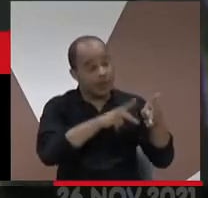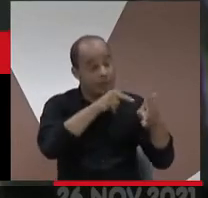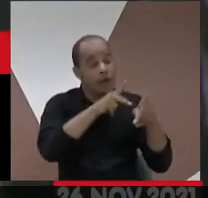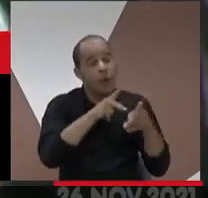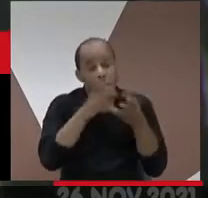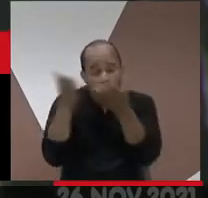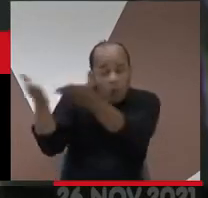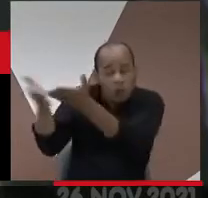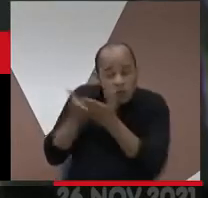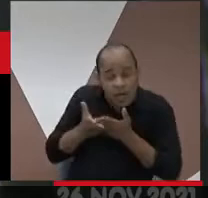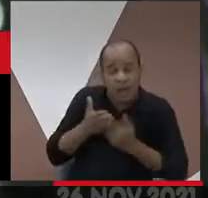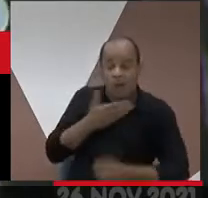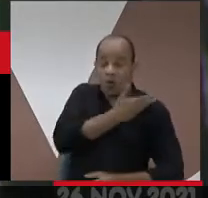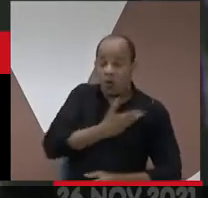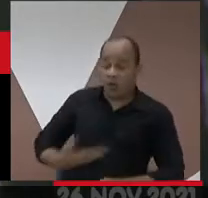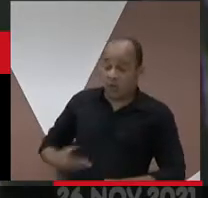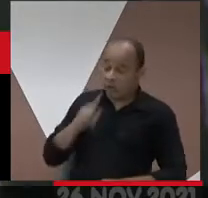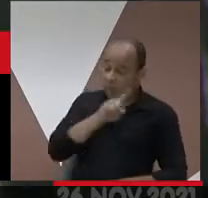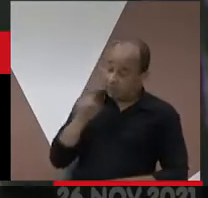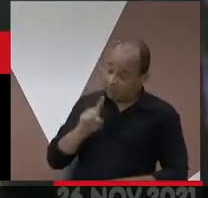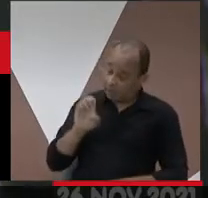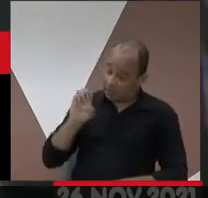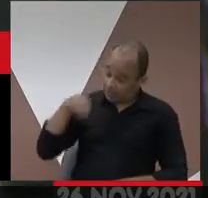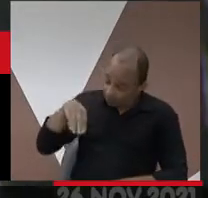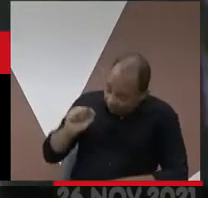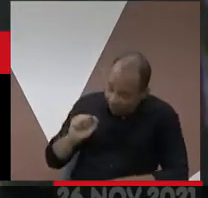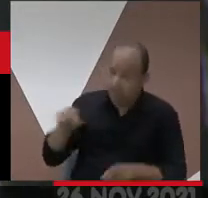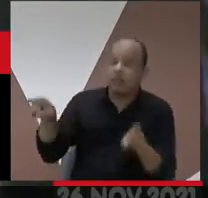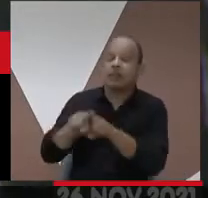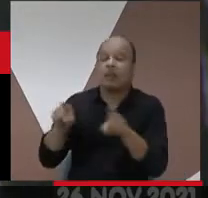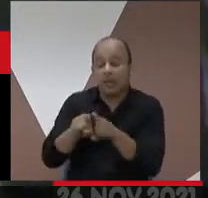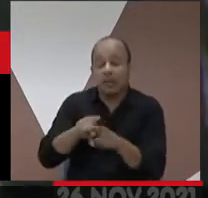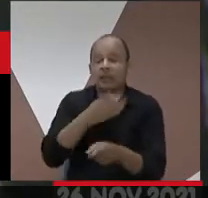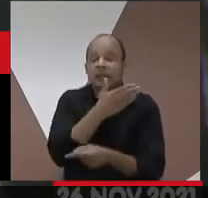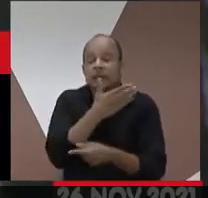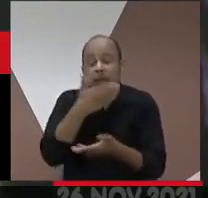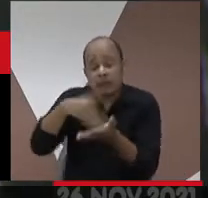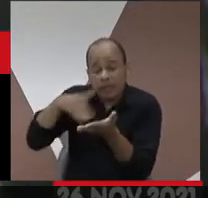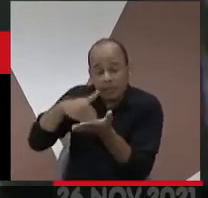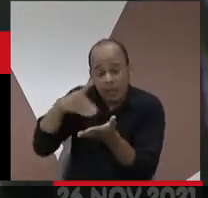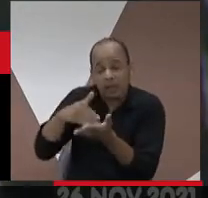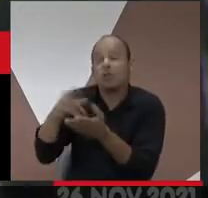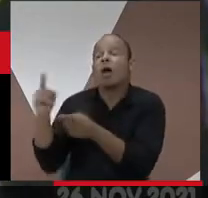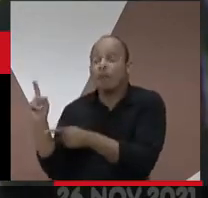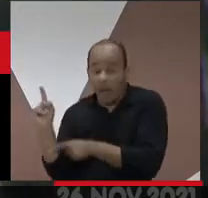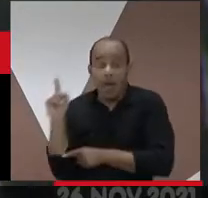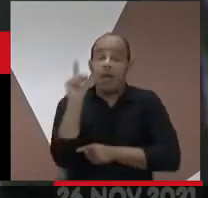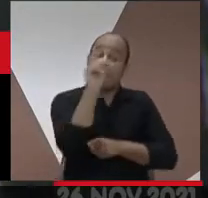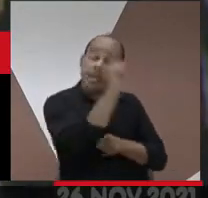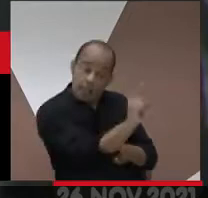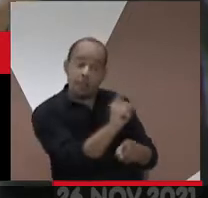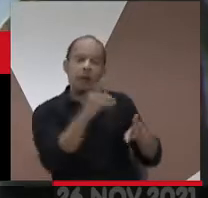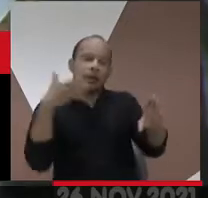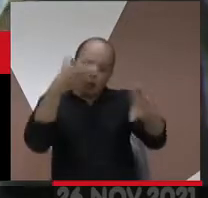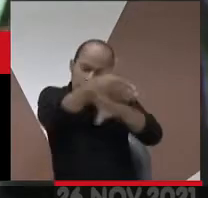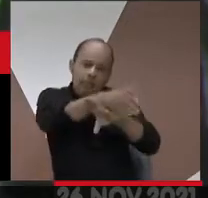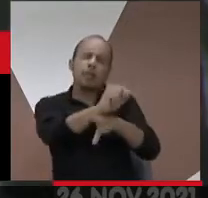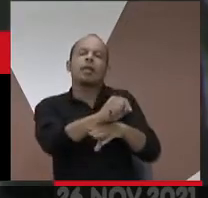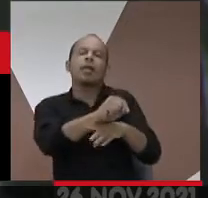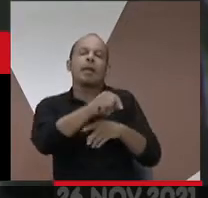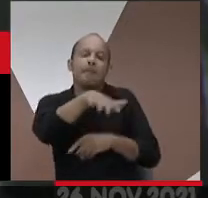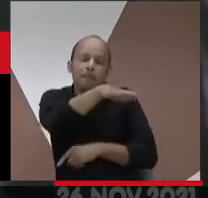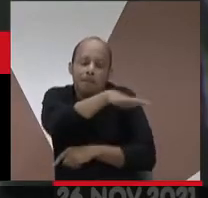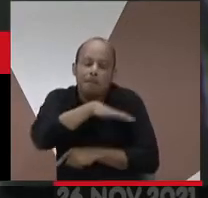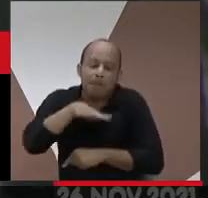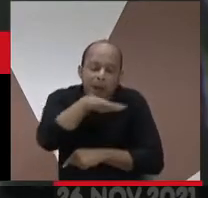governo Zema, os secretários, para poder descer nos bairros e poder conviver